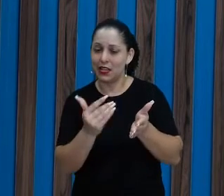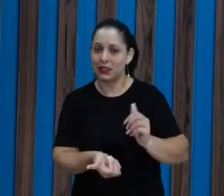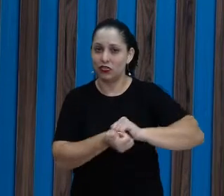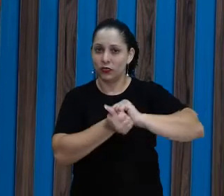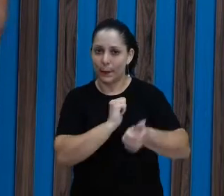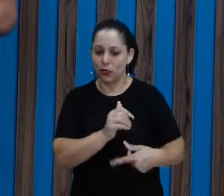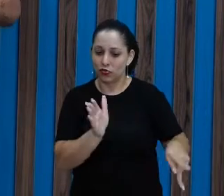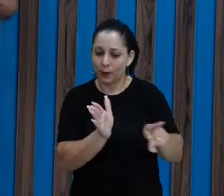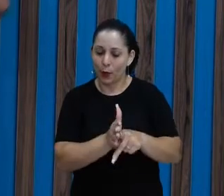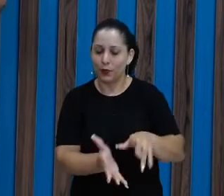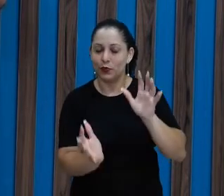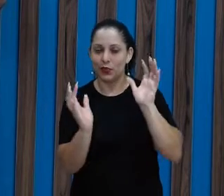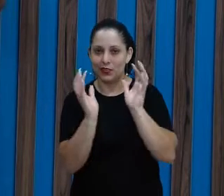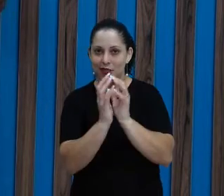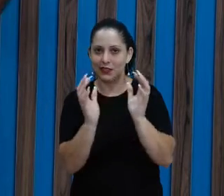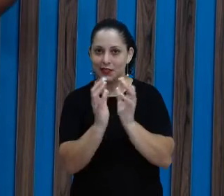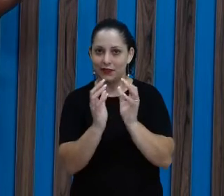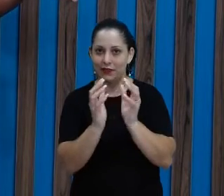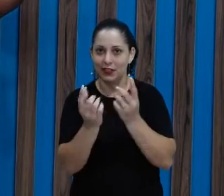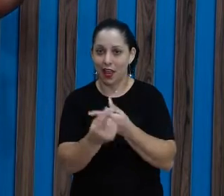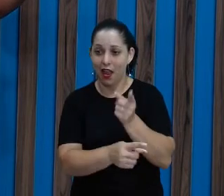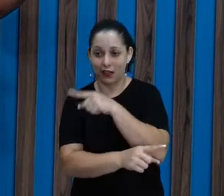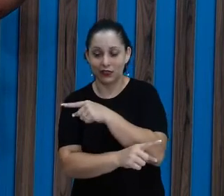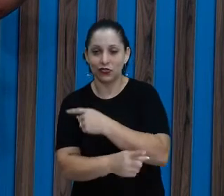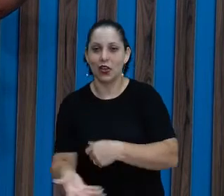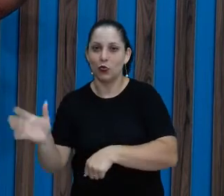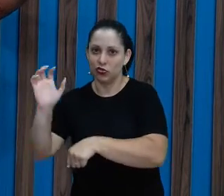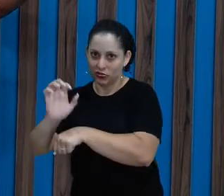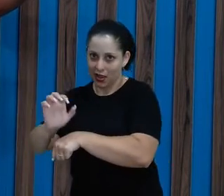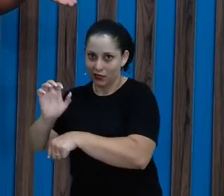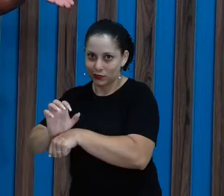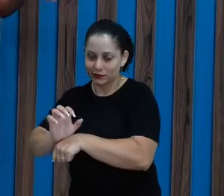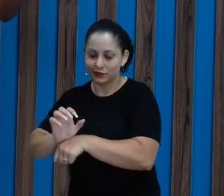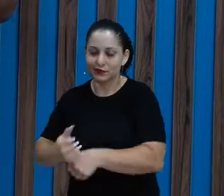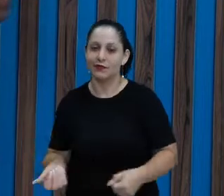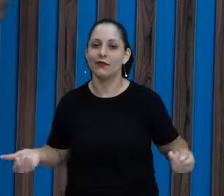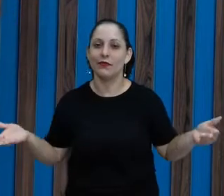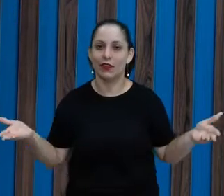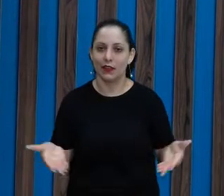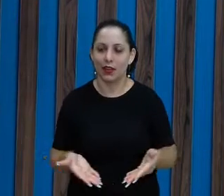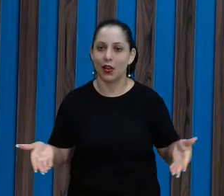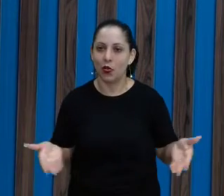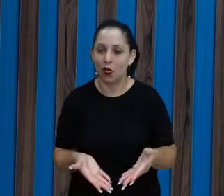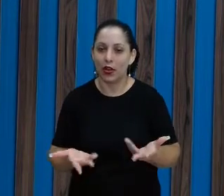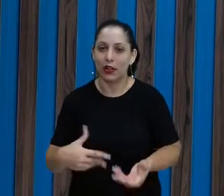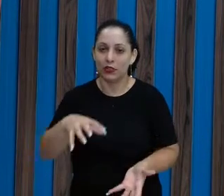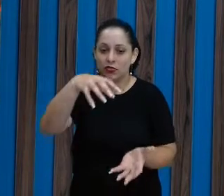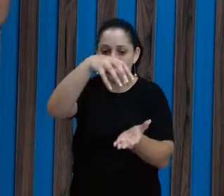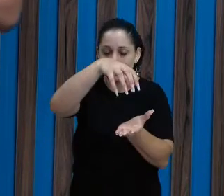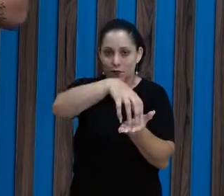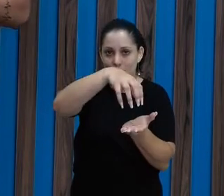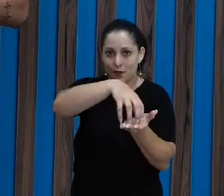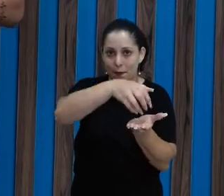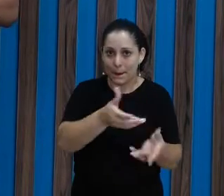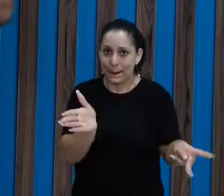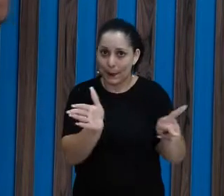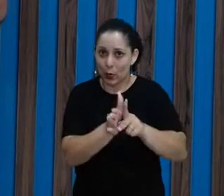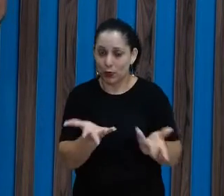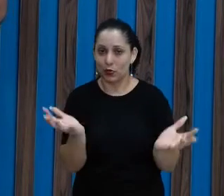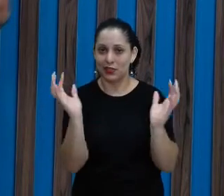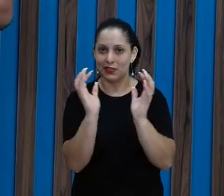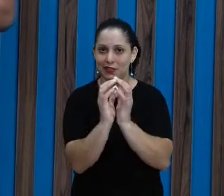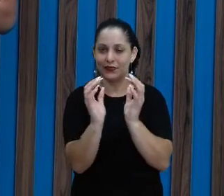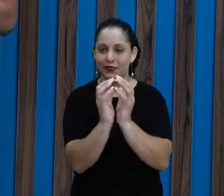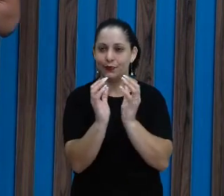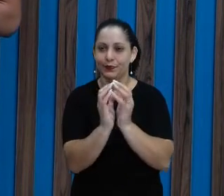Recife especificamente. Eu falei ali de Estado, né, a Secretaria como um modelo de Estado e agora especificamente do Recife.